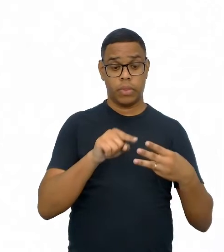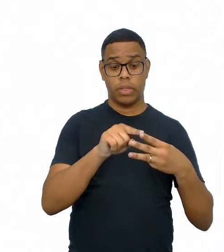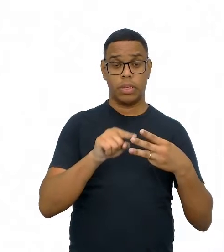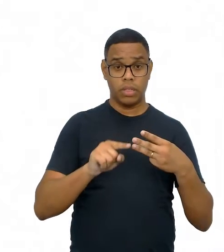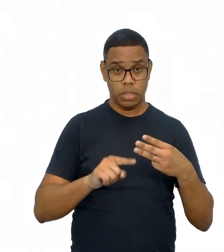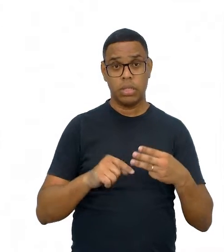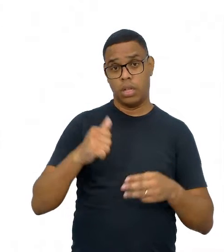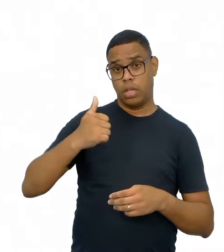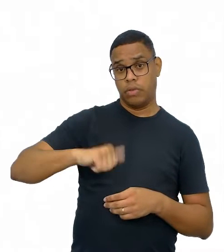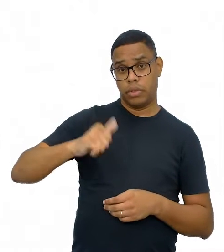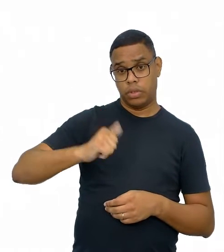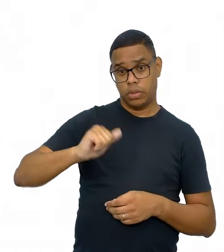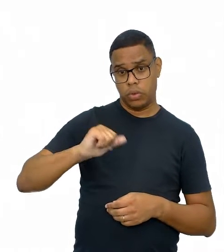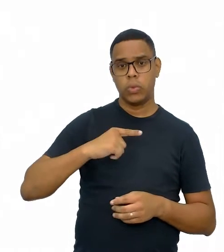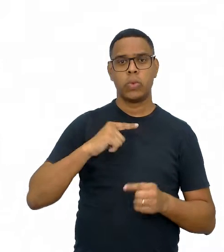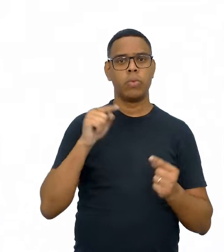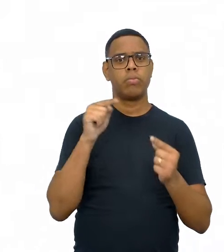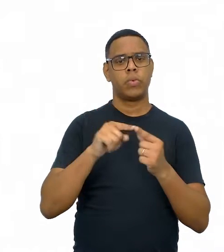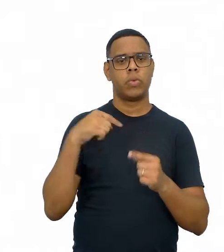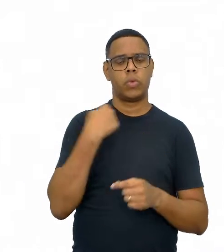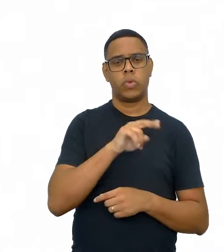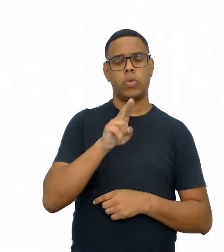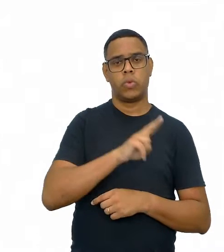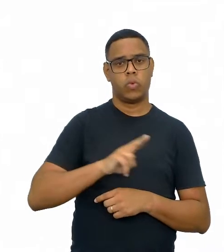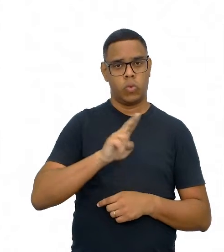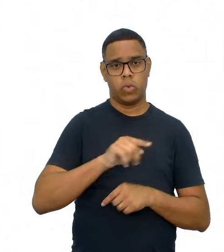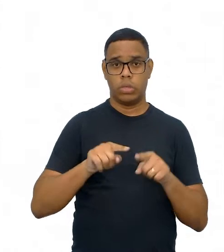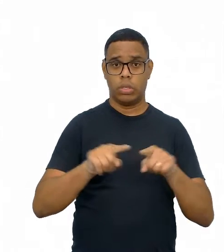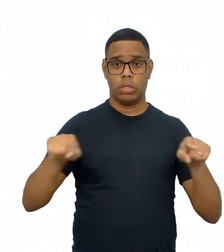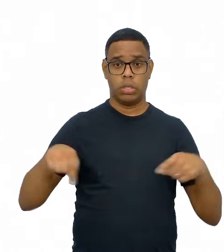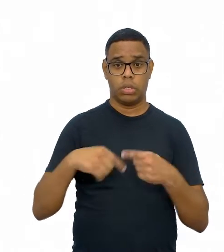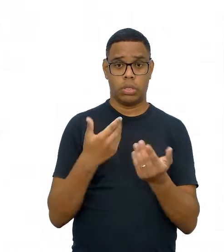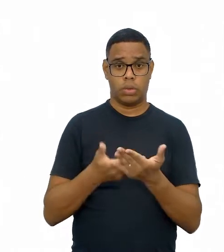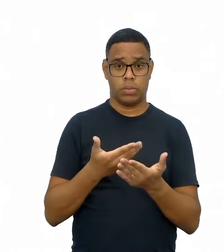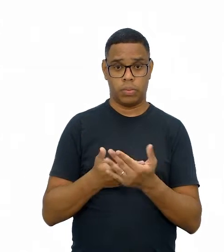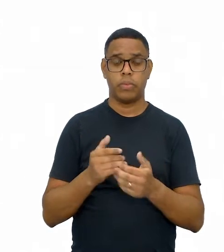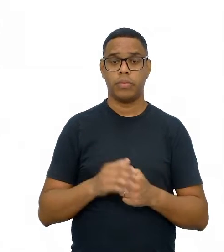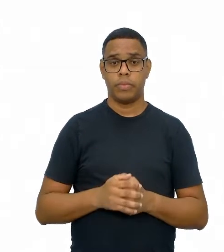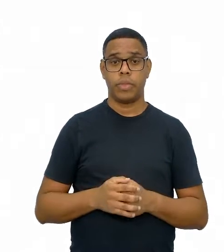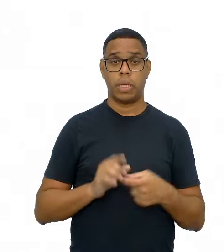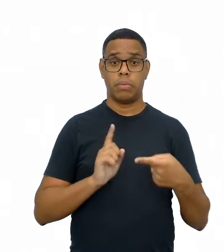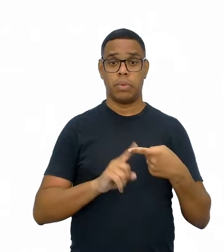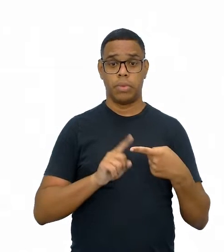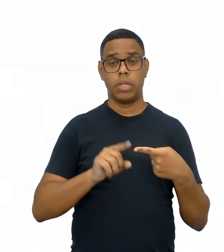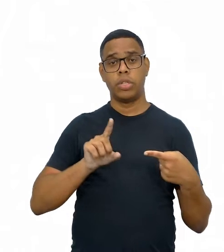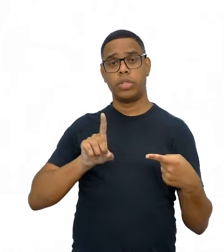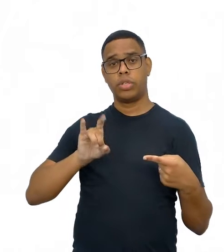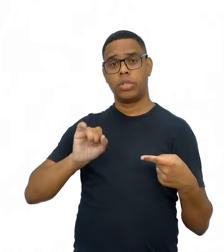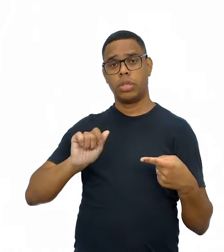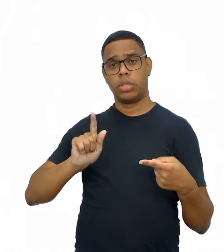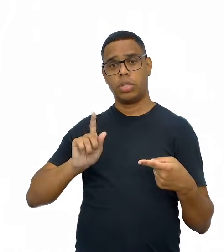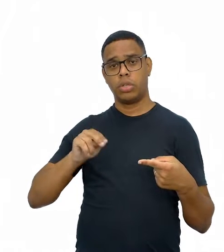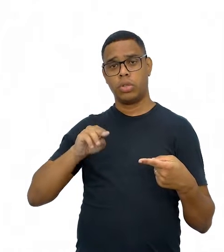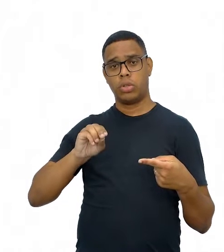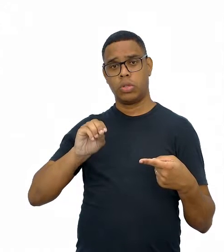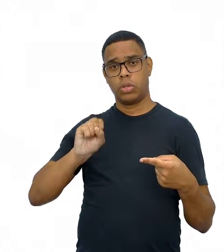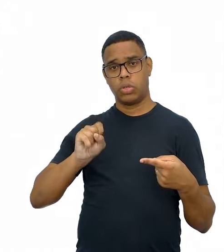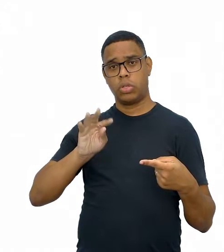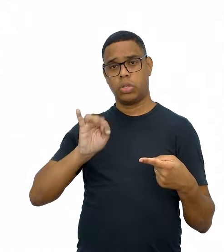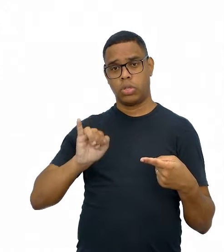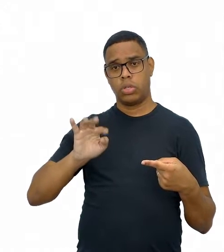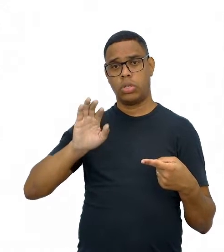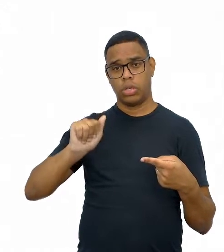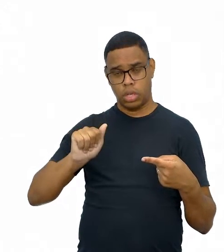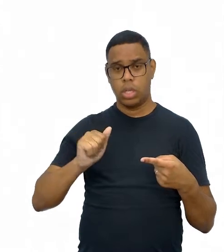tipos de avaliação que comumente usamos na sala de aula. Nós temos a avaliação diagnóstica, que é aquela realizada